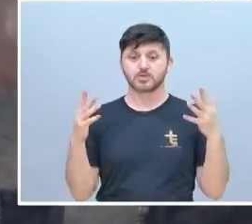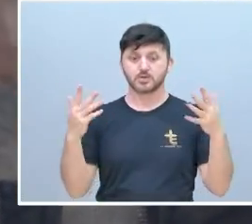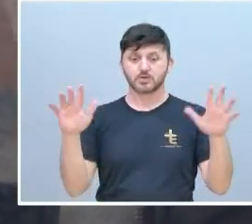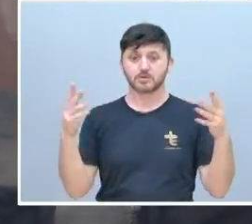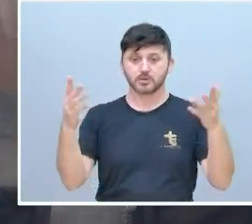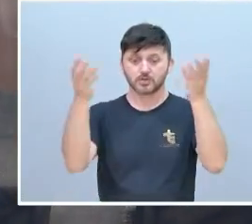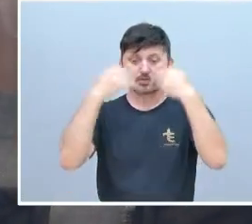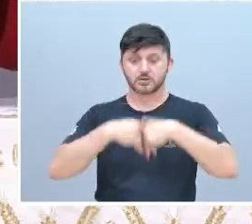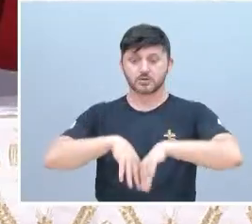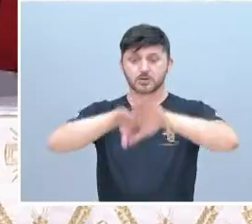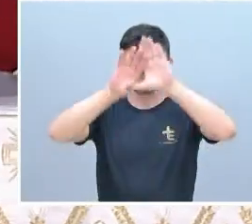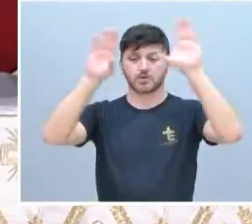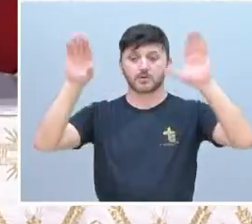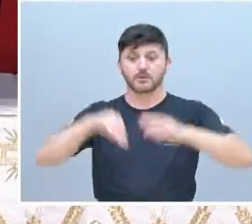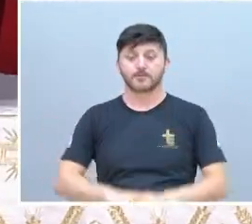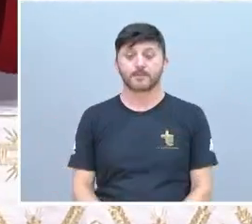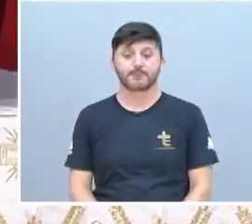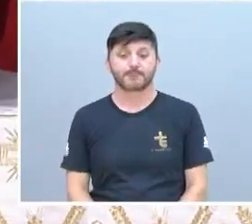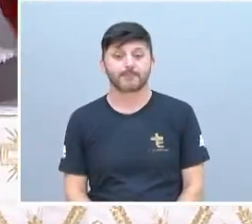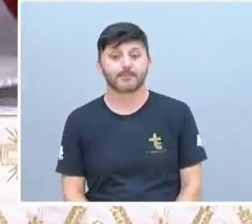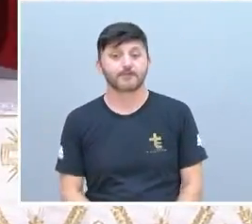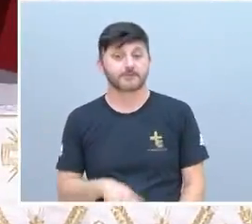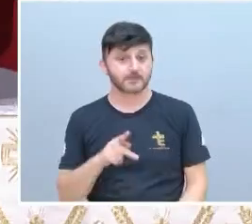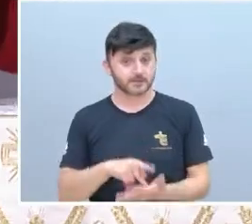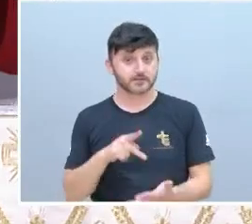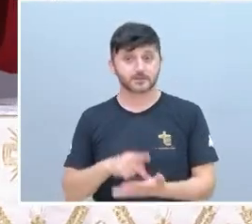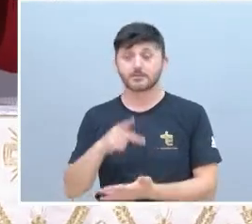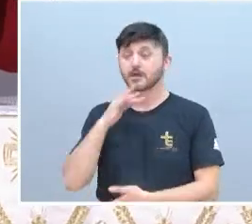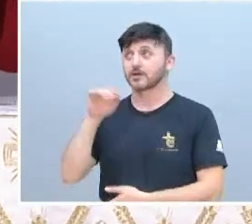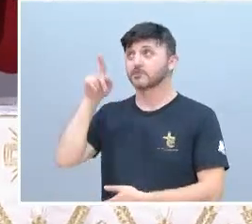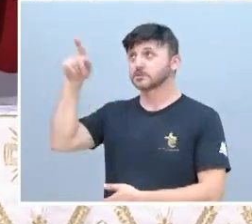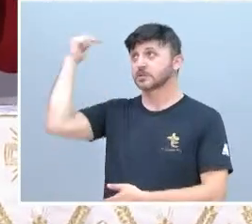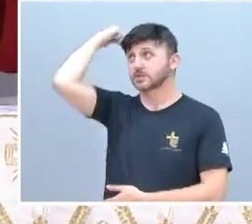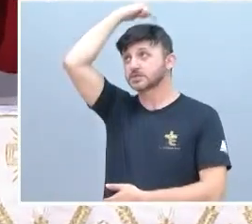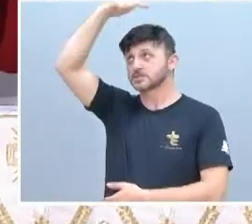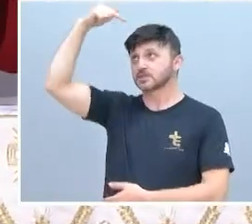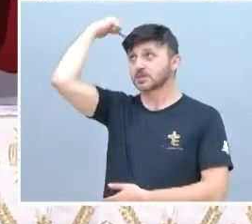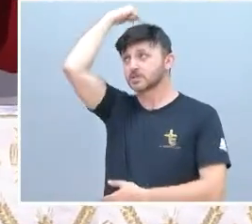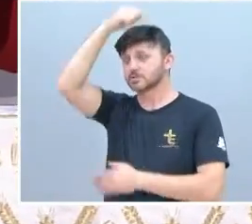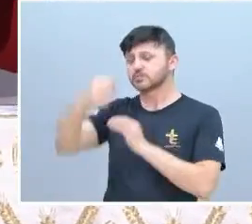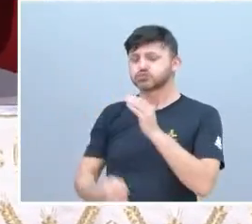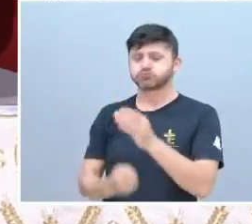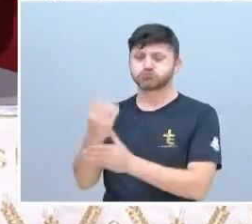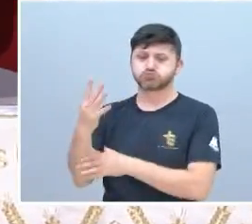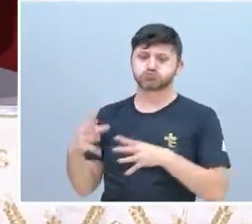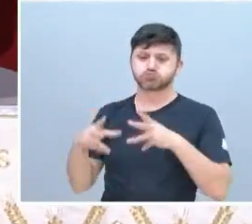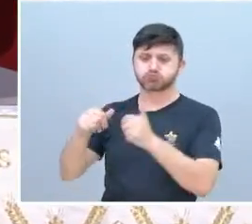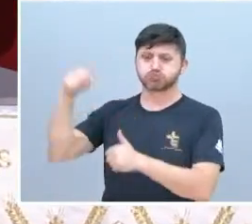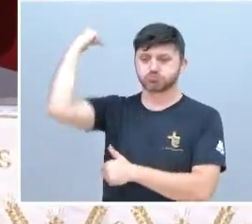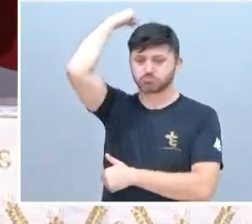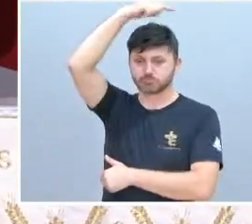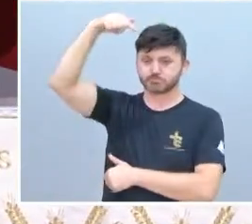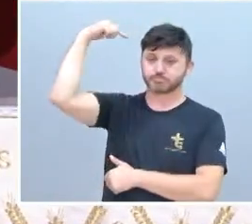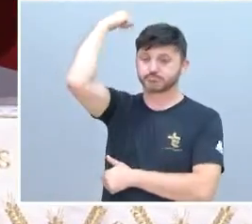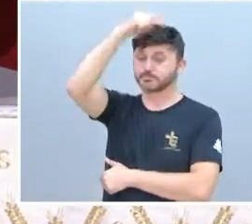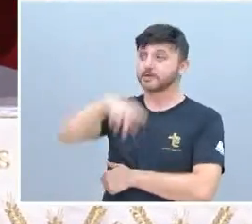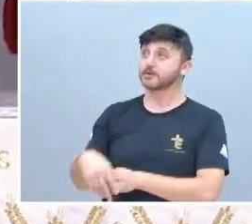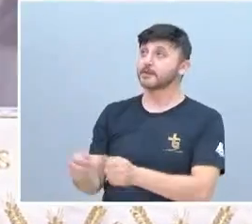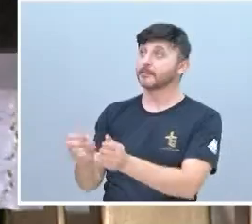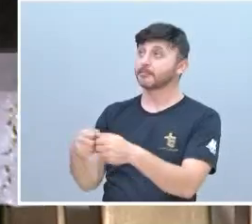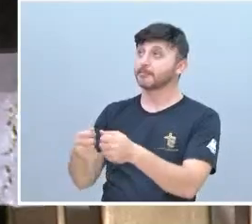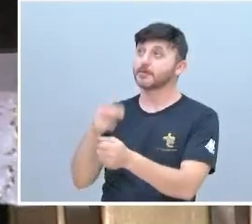Senhor. Hosana nas alturas. Na verdade, ó Pai, vós sois santo e fonte de toda a